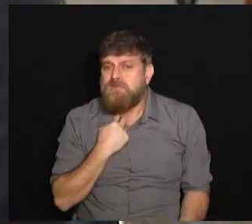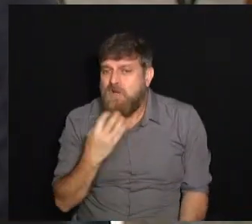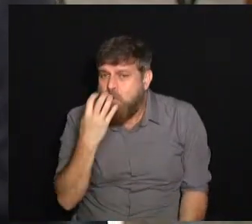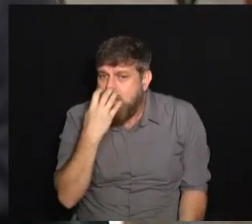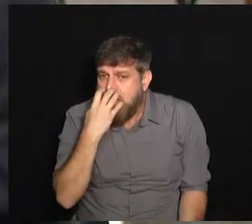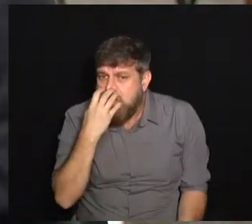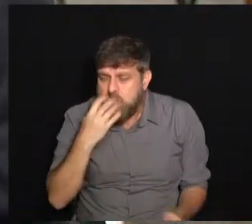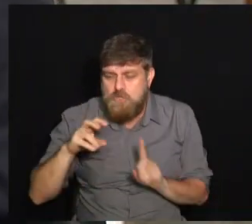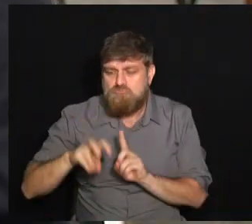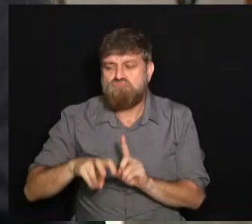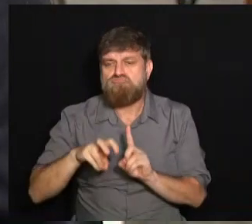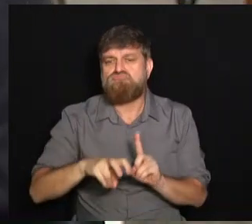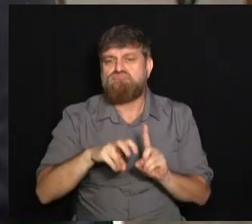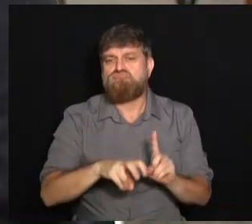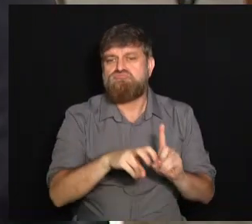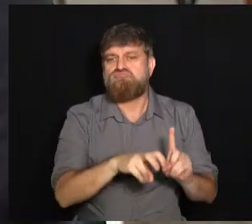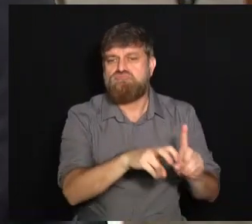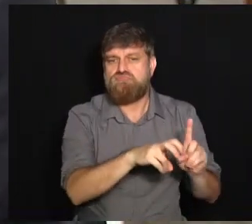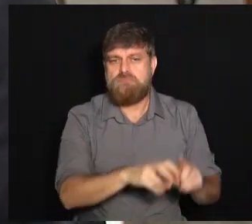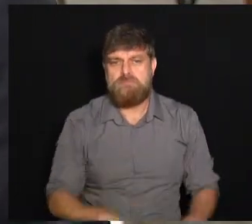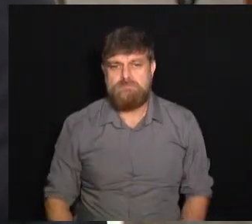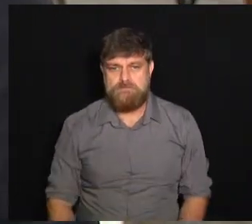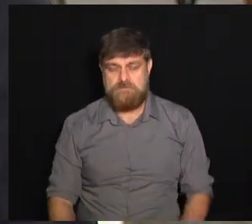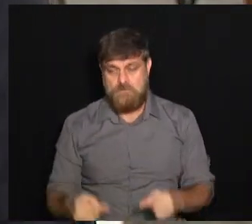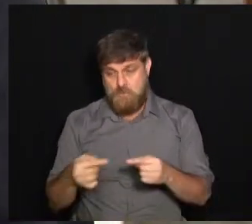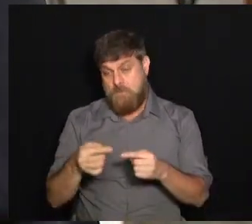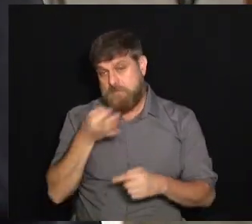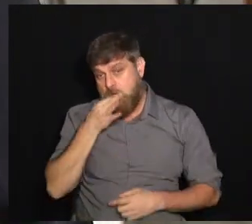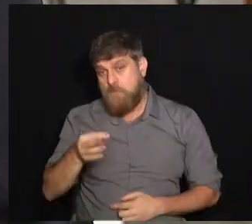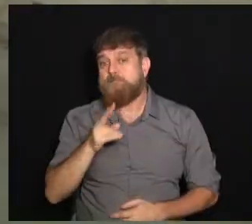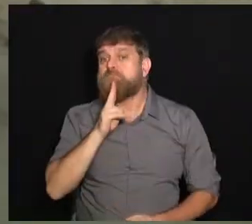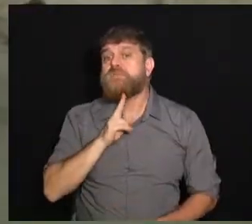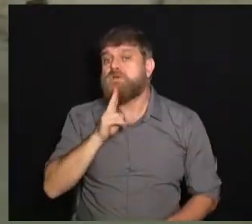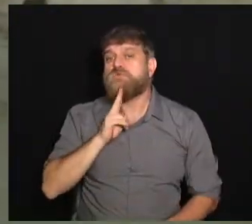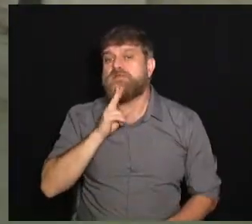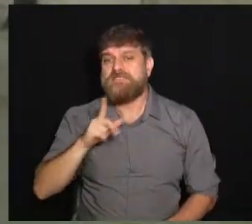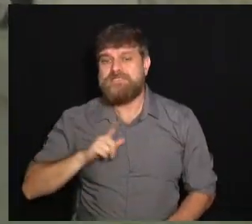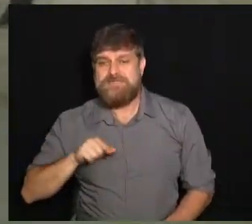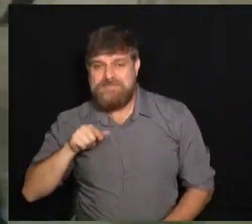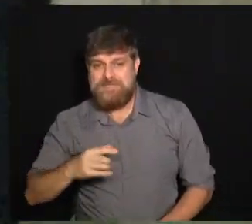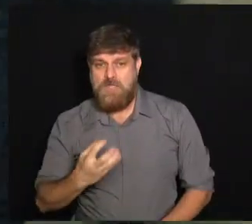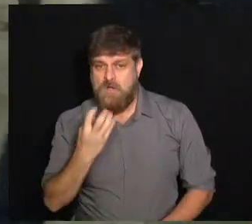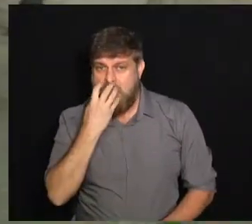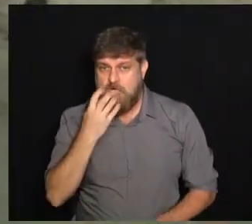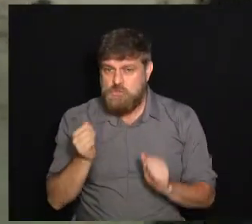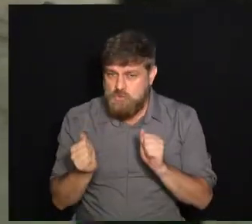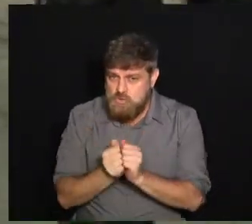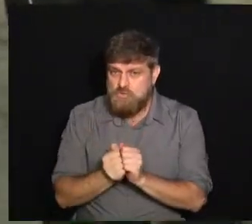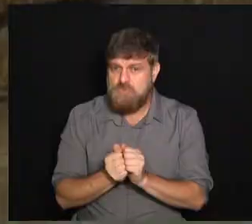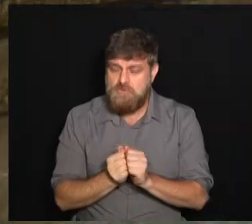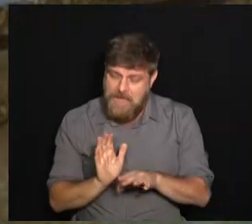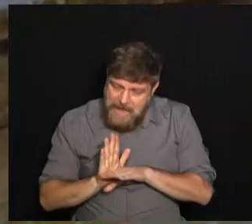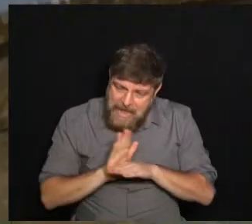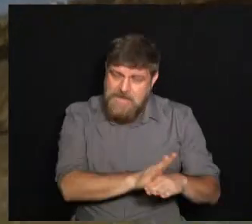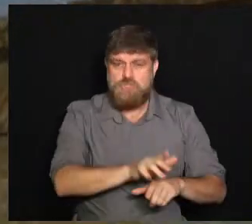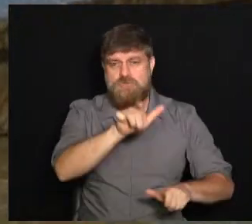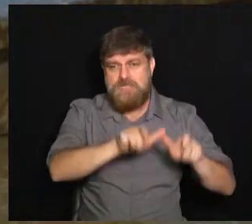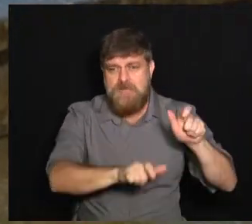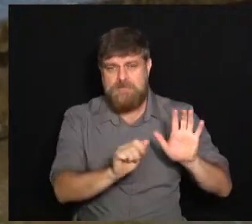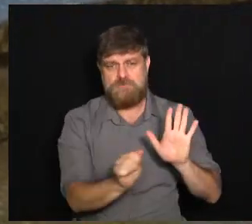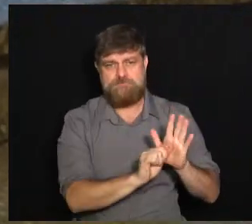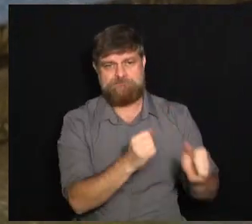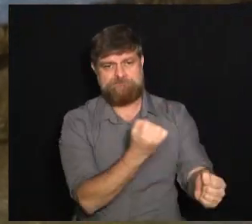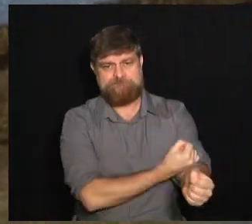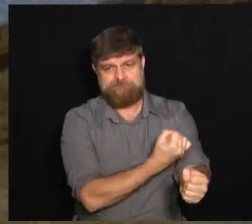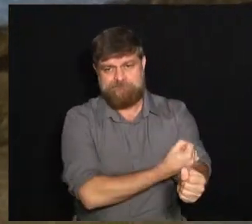receber a visita do seu cachorro? De acordo com o parlamentar, a presença do cão ajuda no tratamento de um dependente químico,